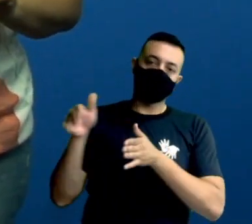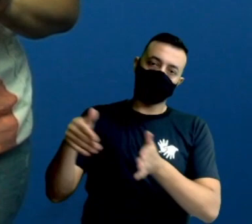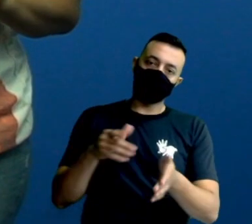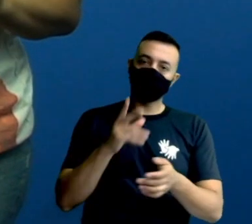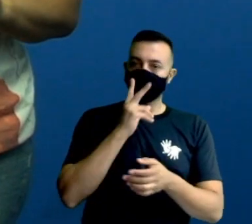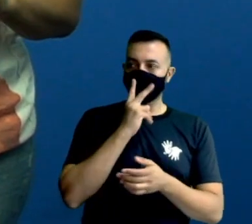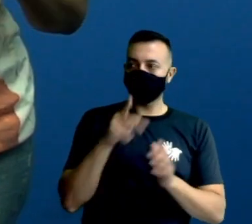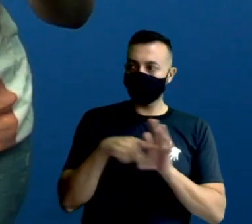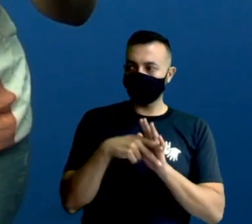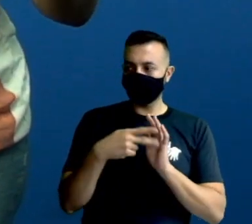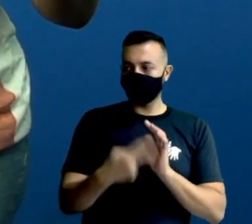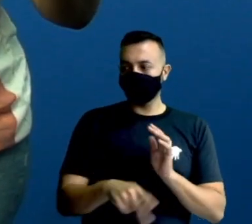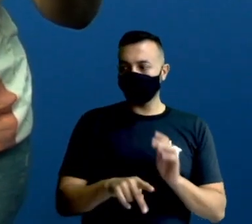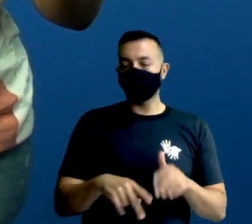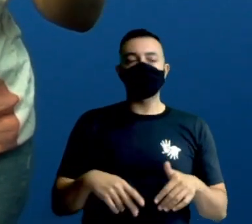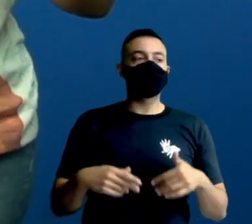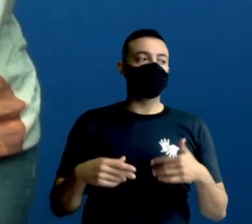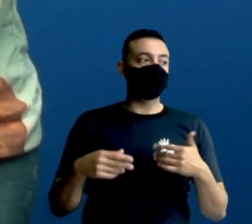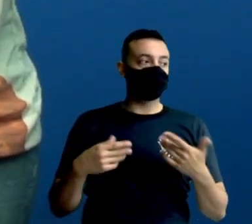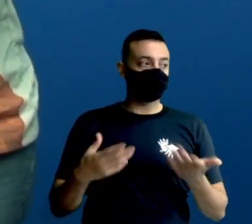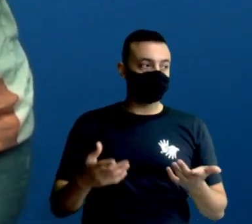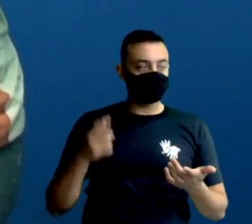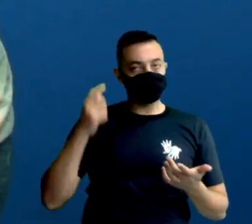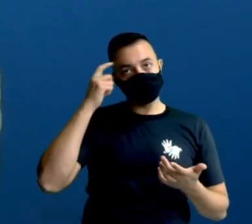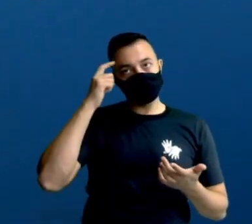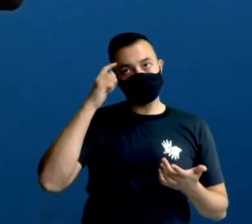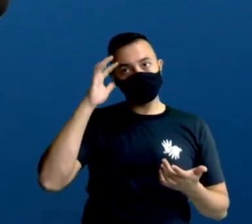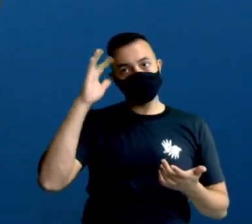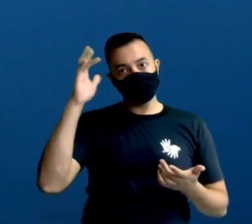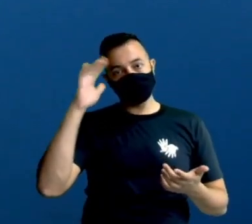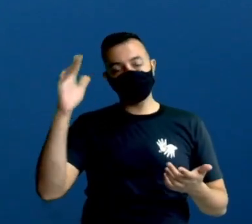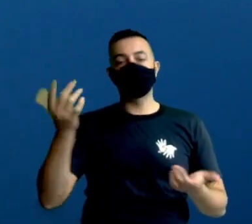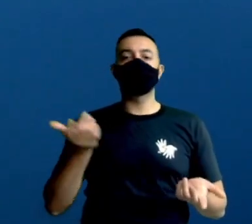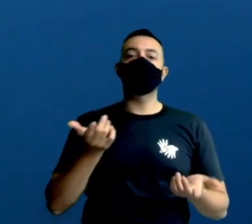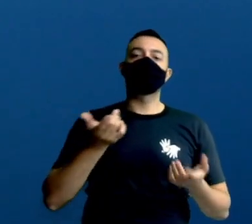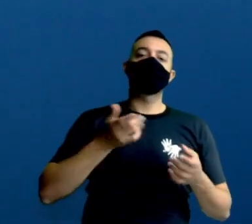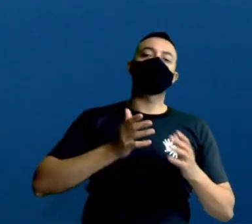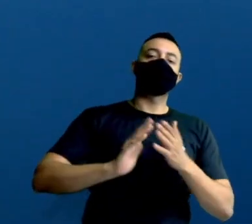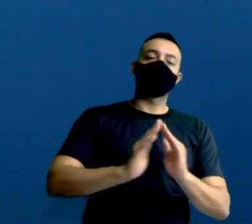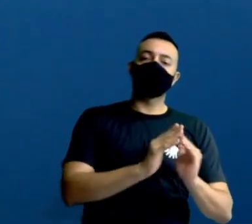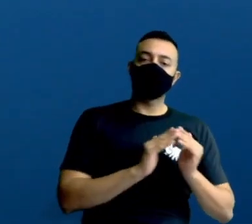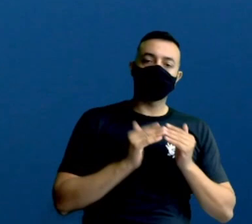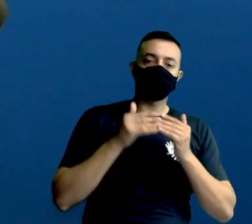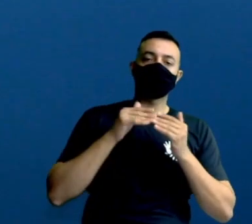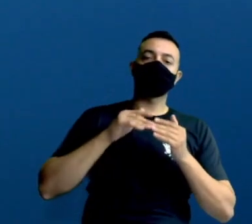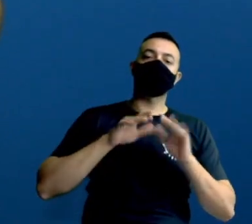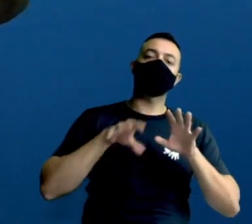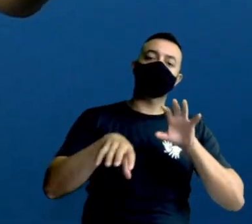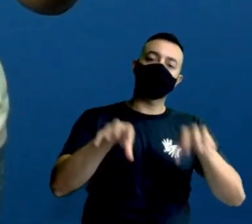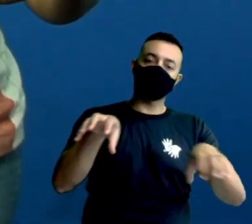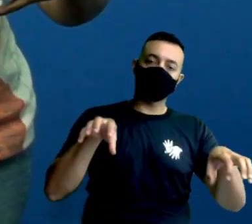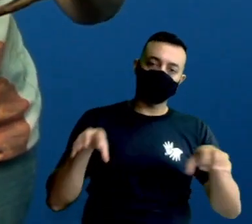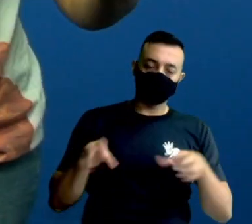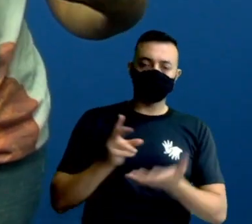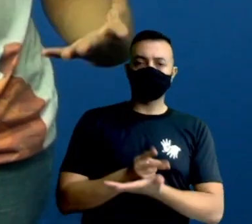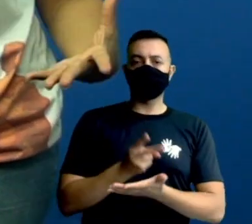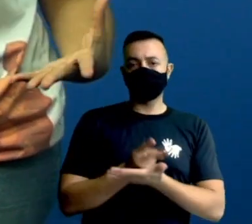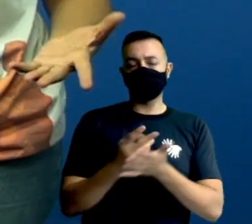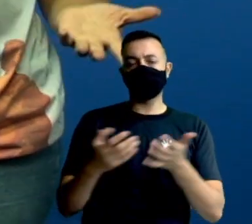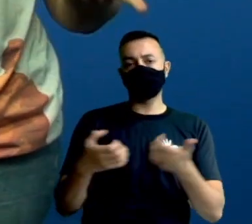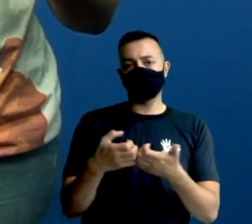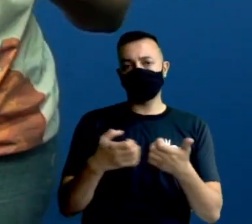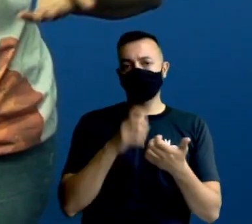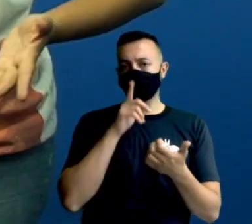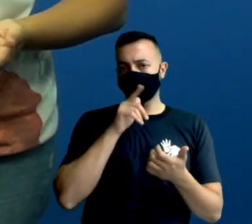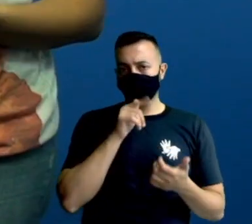cidade de Vitória de Santo Antão, seguindo esse raciocínio de que as aldeias, as cidades, as populações sempre procuram se formar ao redor de